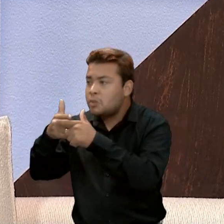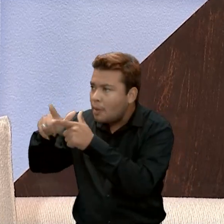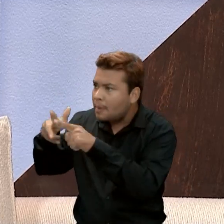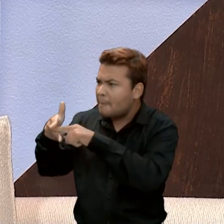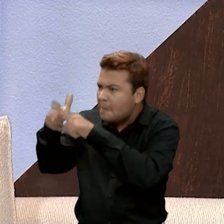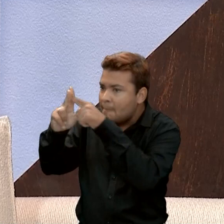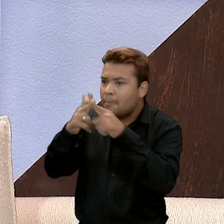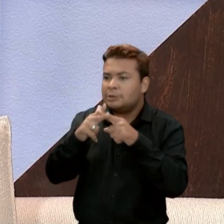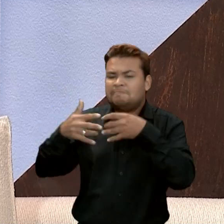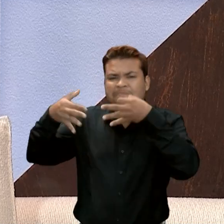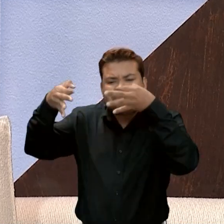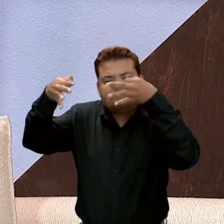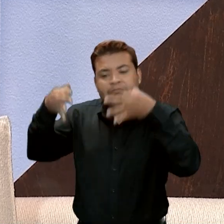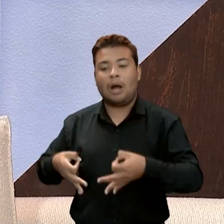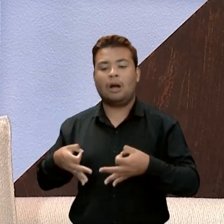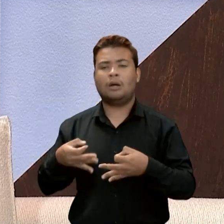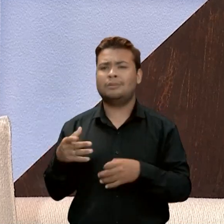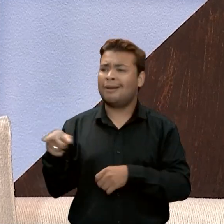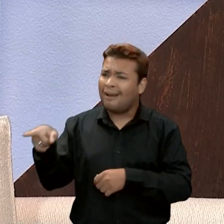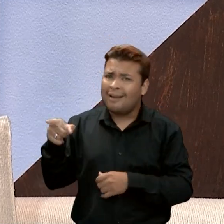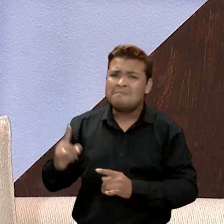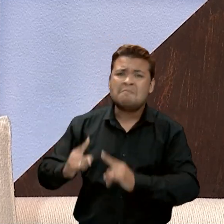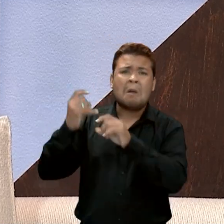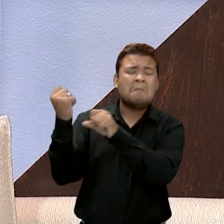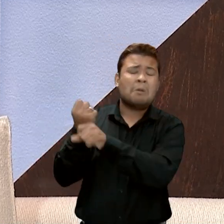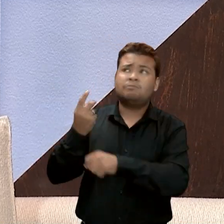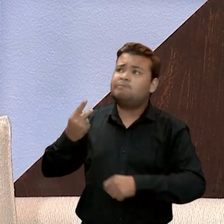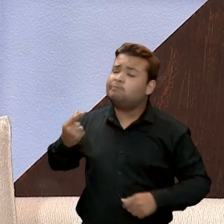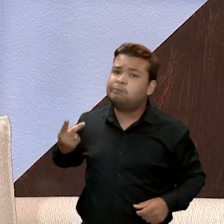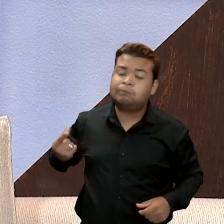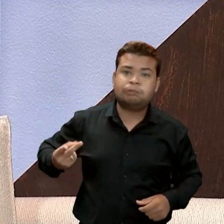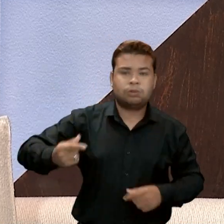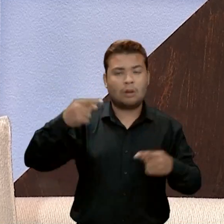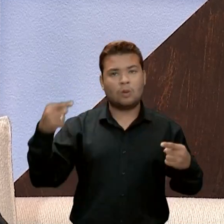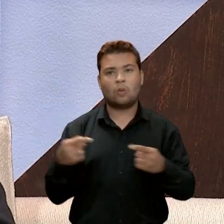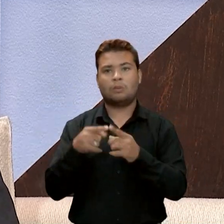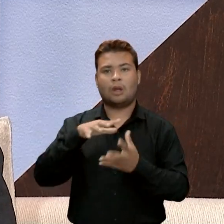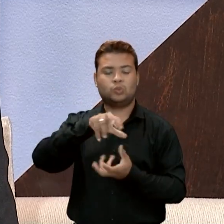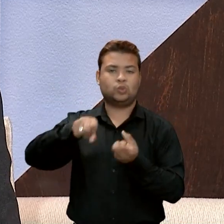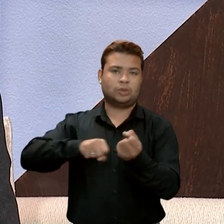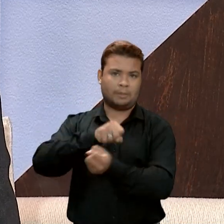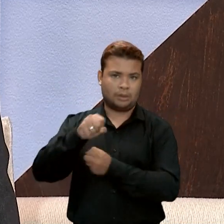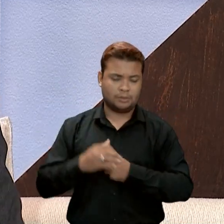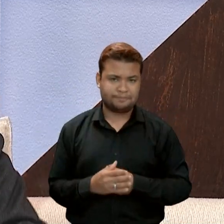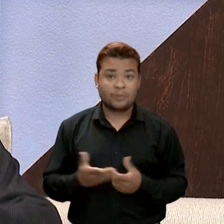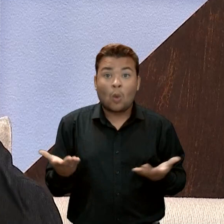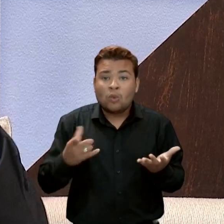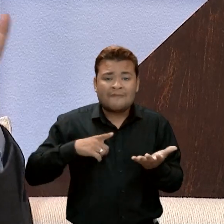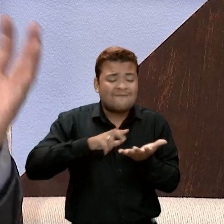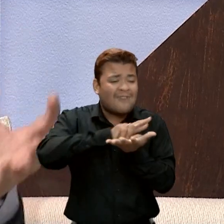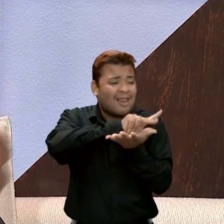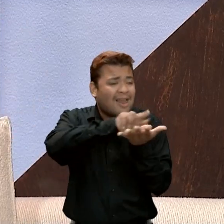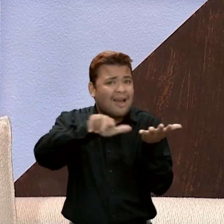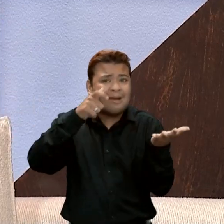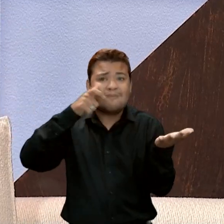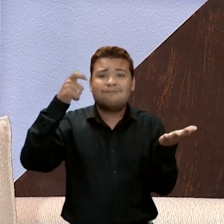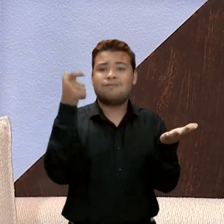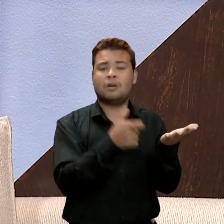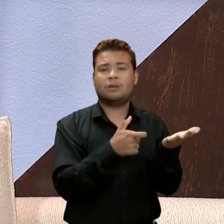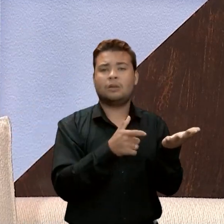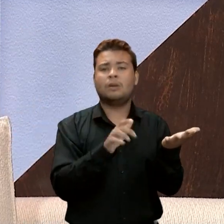falar em sustentabilidade. Então hoje a gente tem muita coisa interessante. Agora tudo isso se agrega a todo